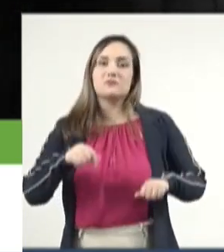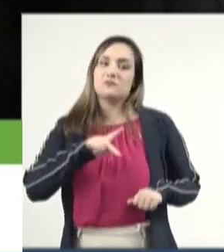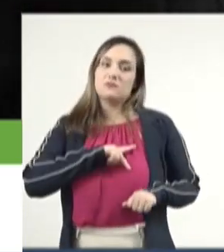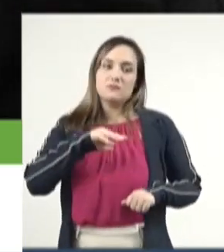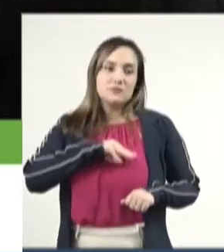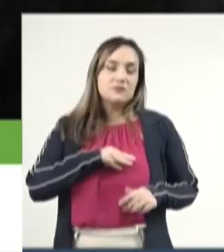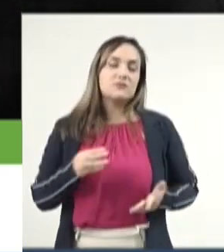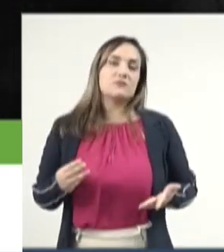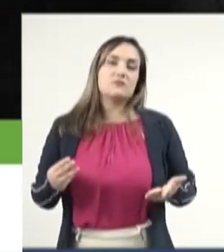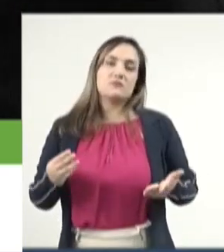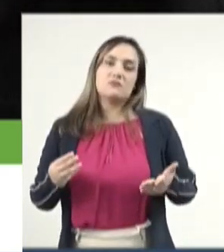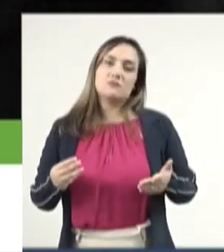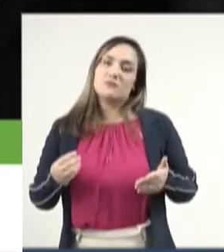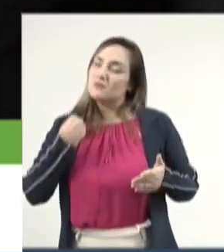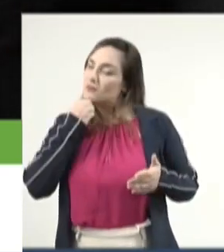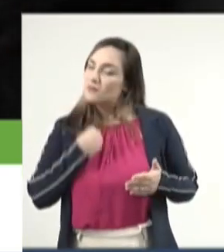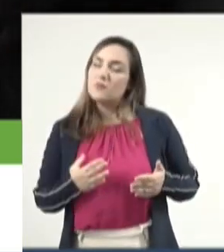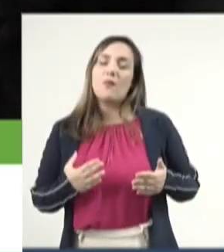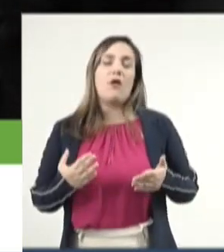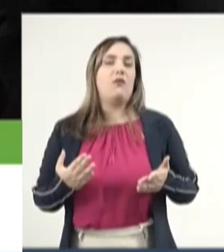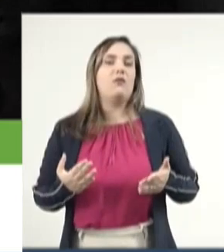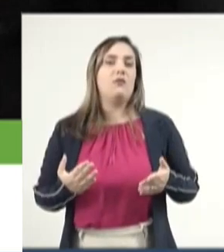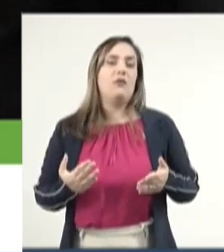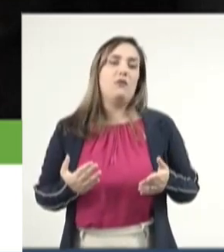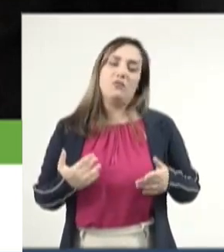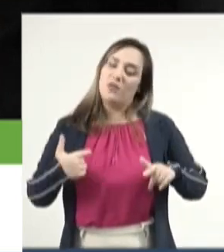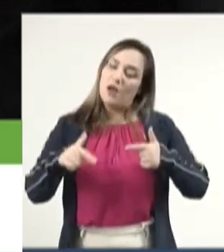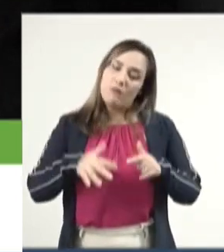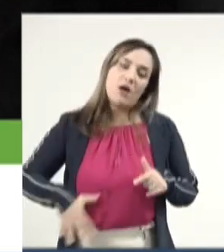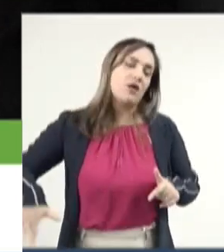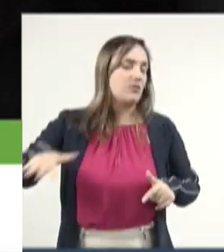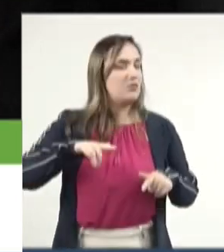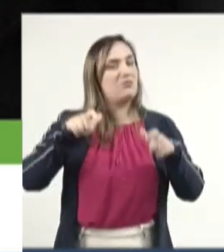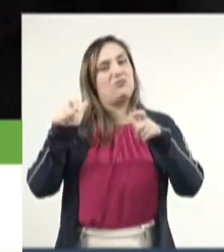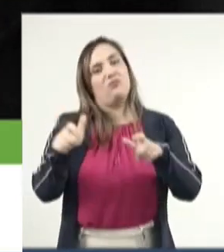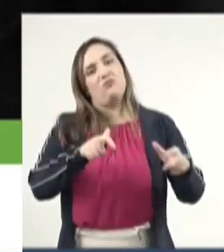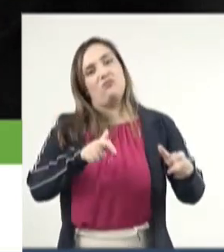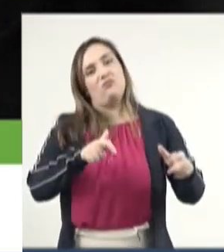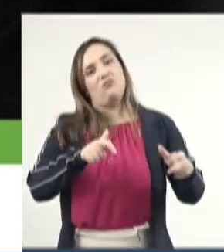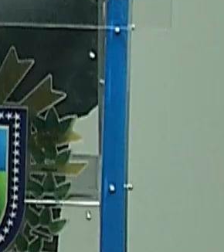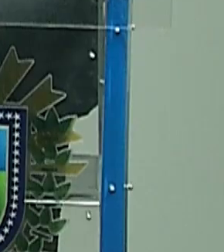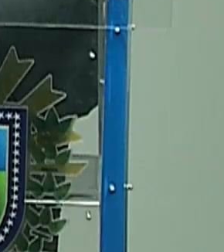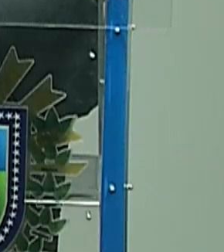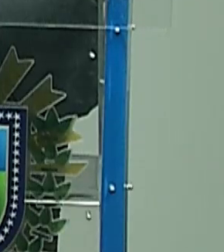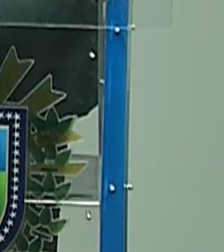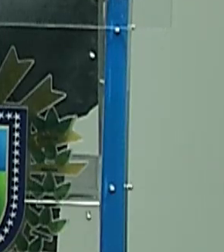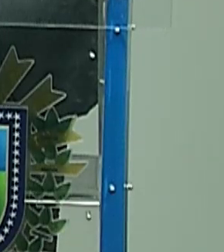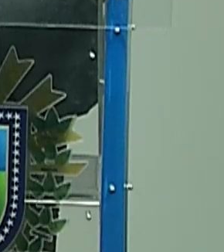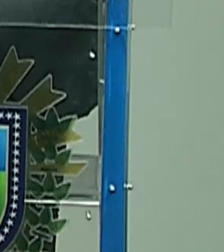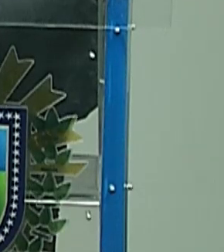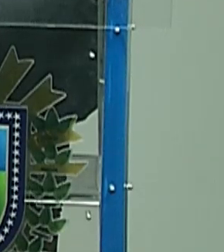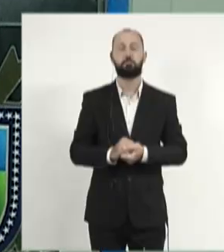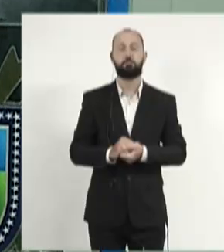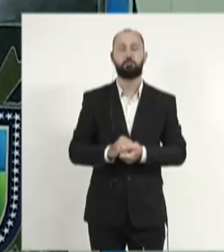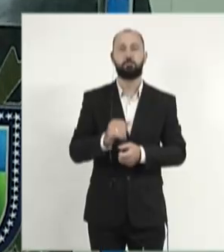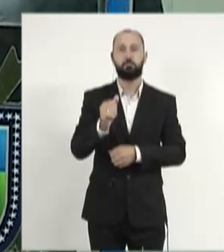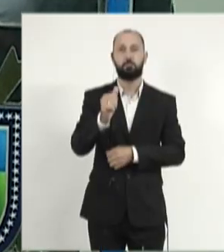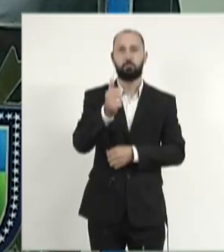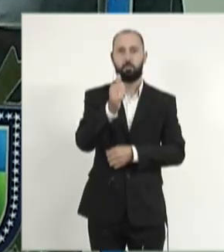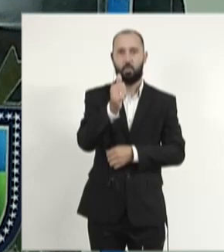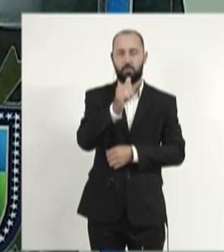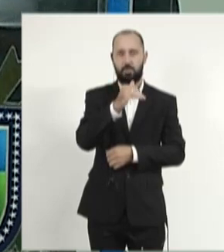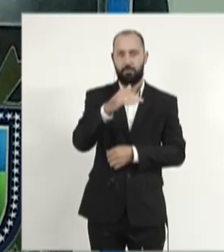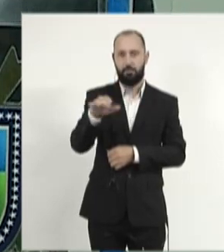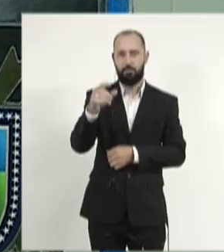Militar condições necessárias para o desenvolvimento do trabalho naquela região. 11h30, vamos